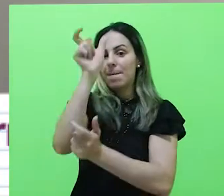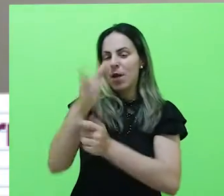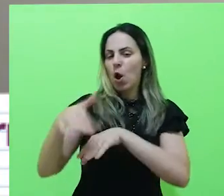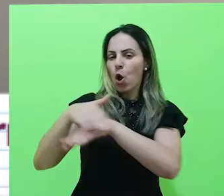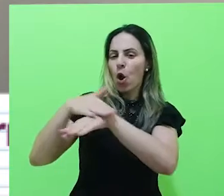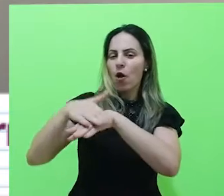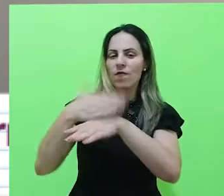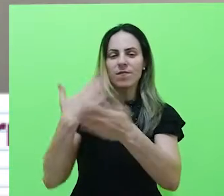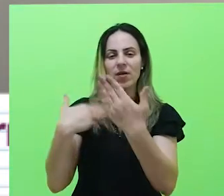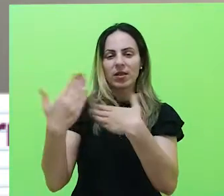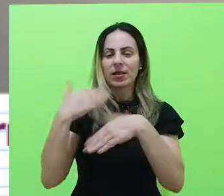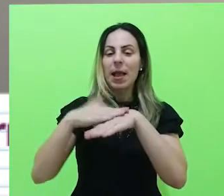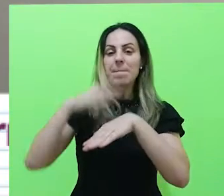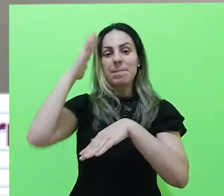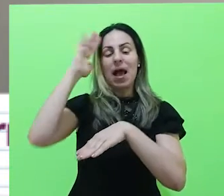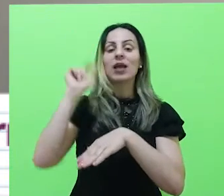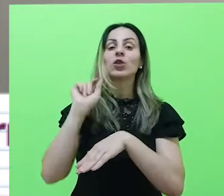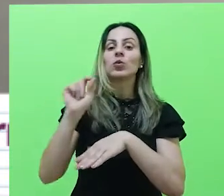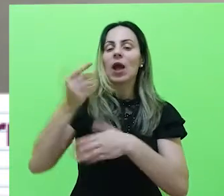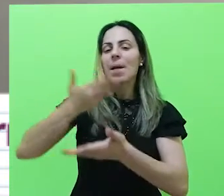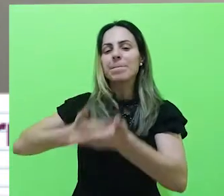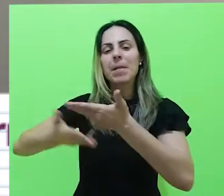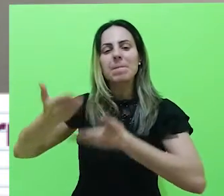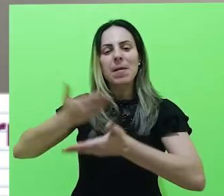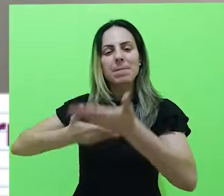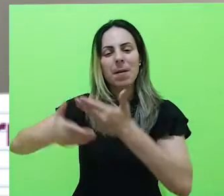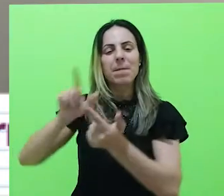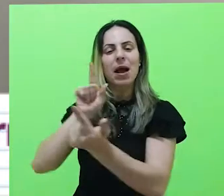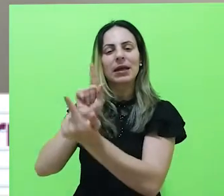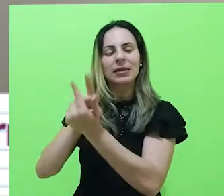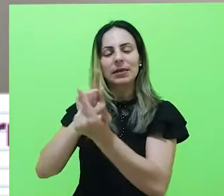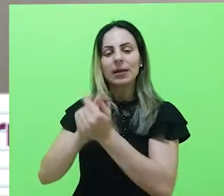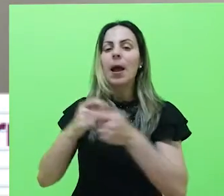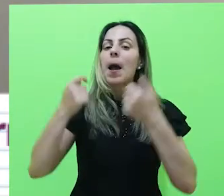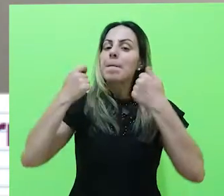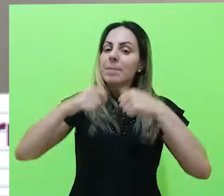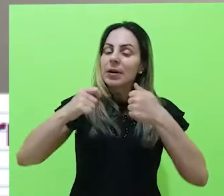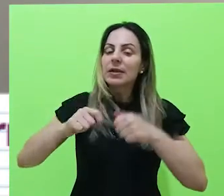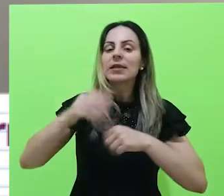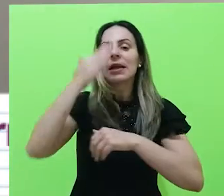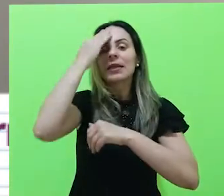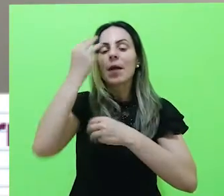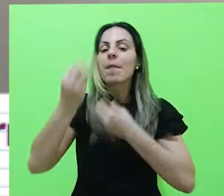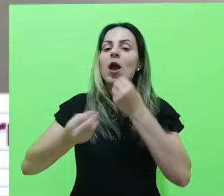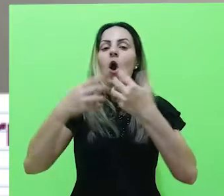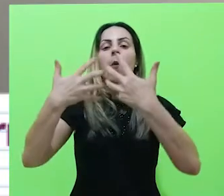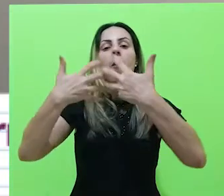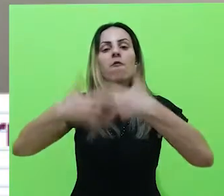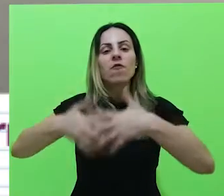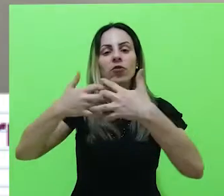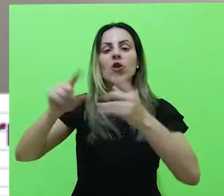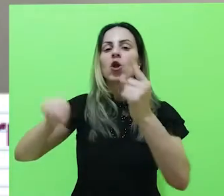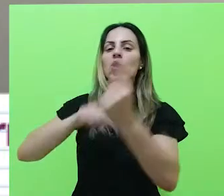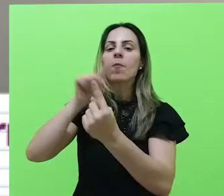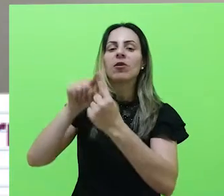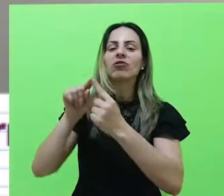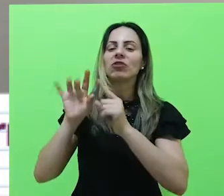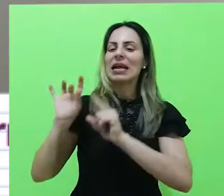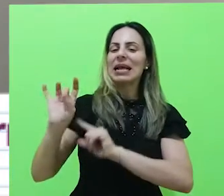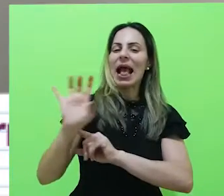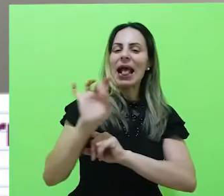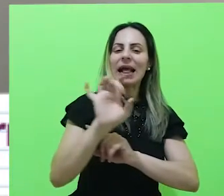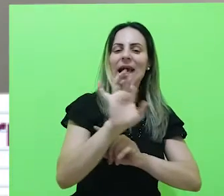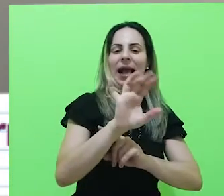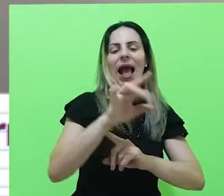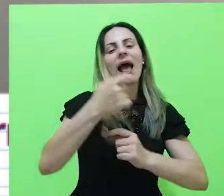é o funcionário que tem maior interação com os clientes. Então precisa estar por dentro do funcionamento e do objetivo de cada um dos produtos.